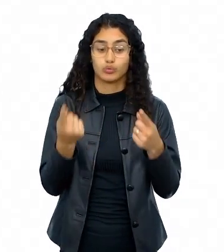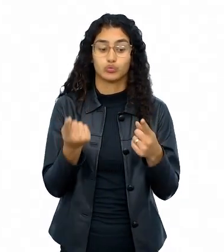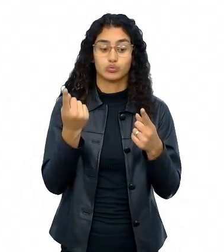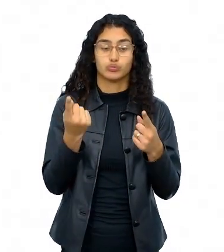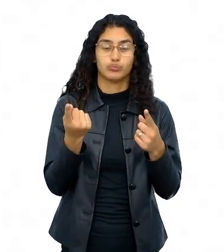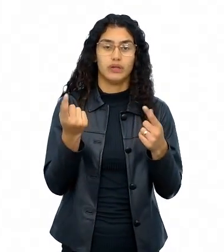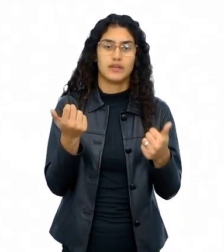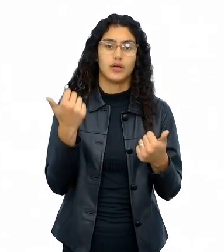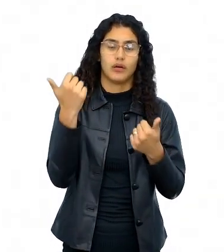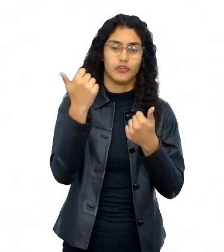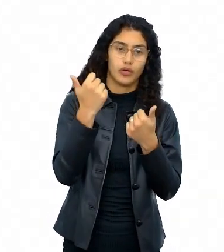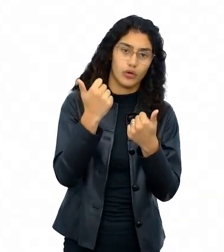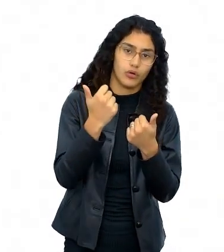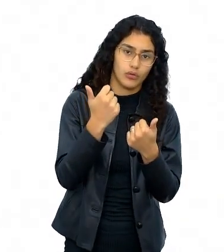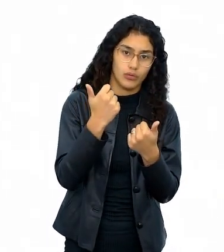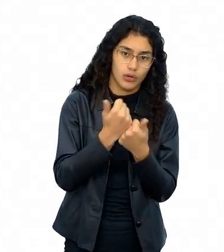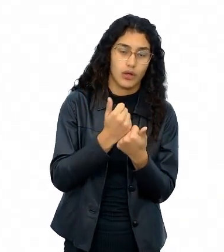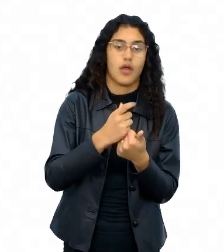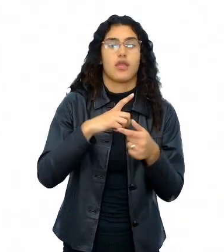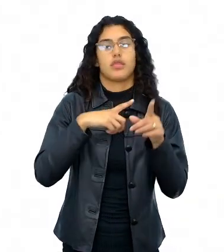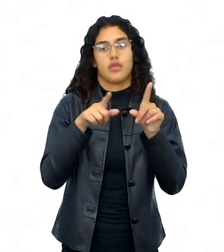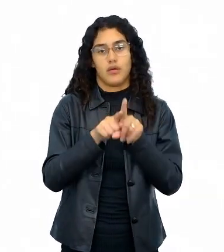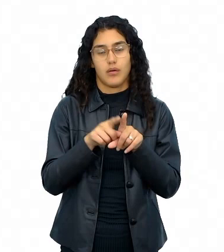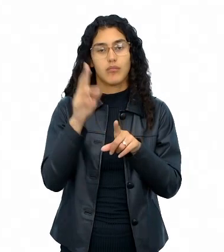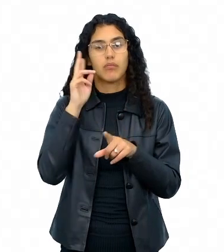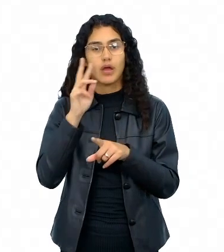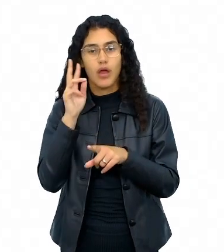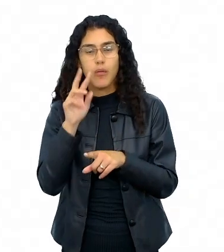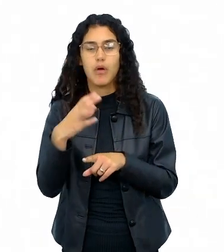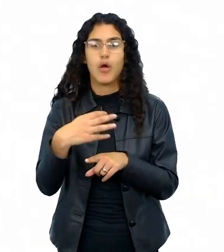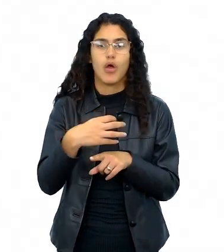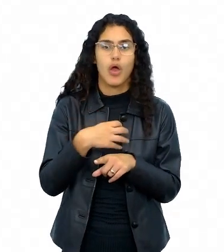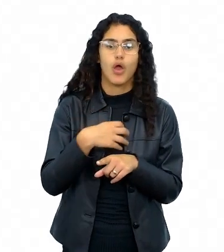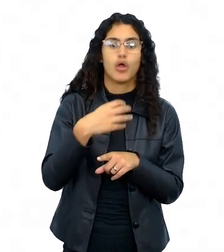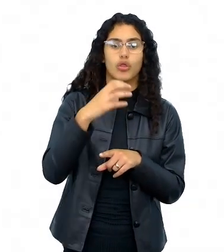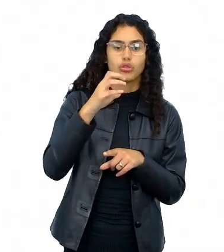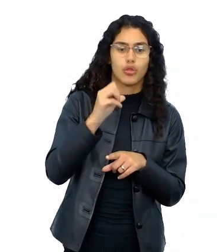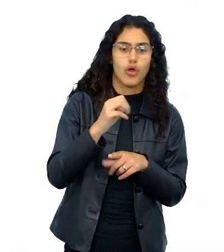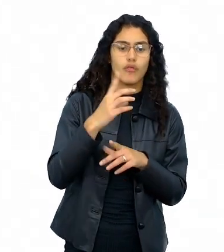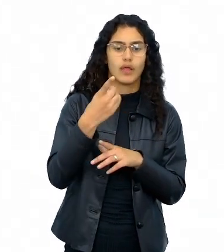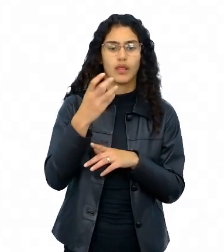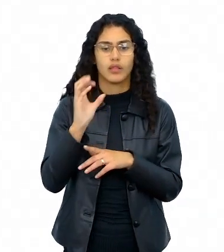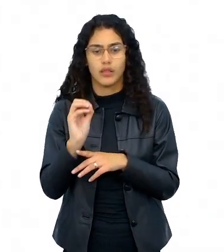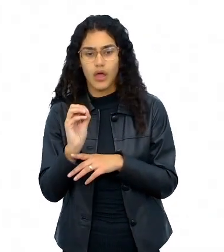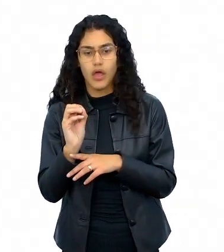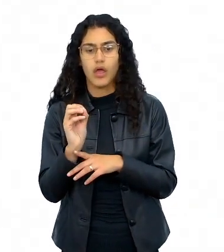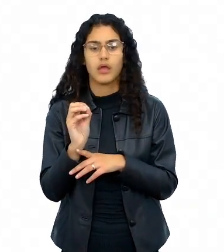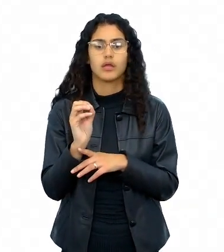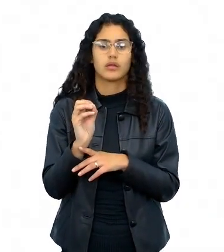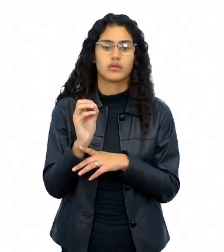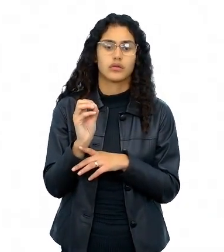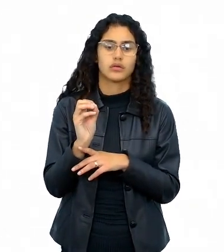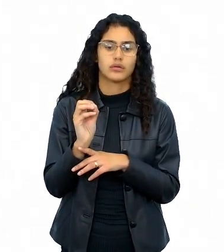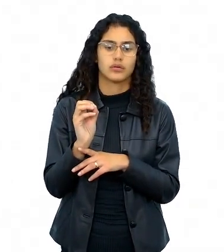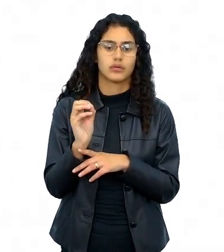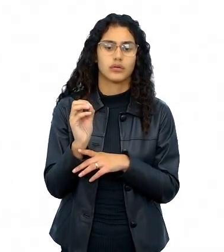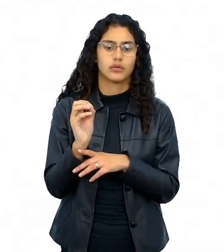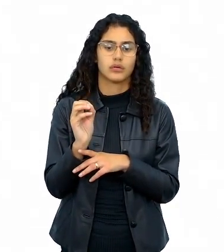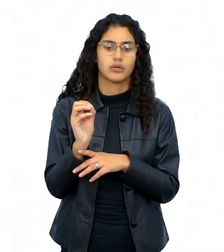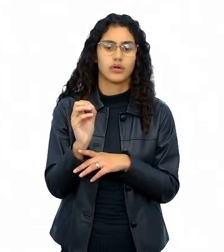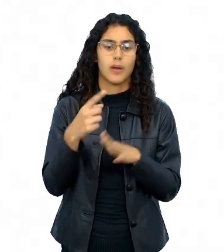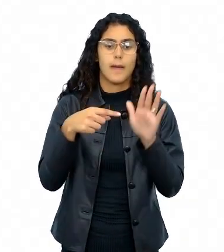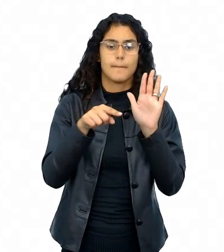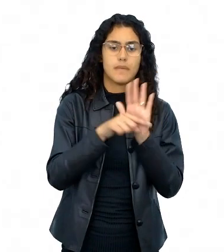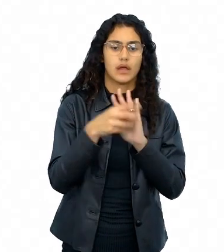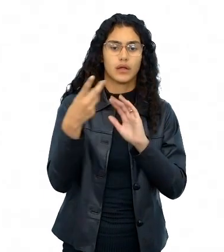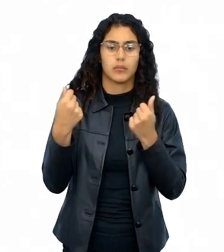substituir, de saber, lembrar que log de 10 na base 10 é 1. O expoente é menos